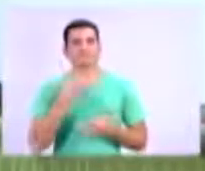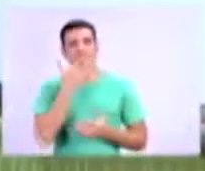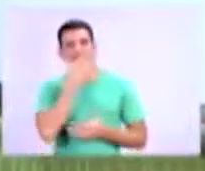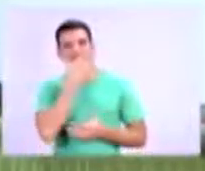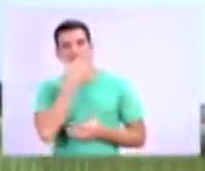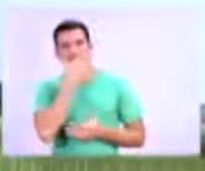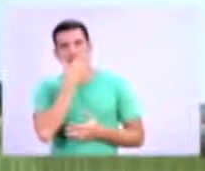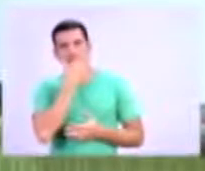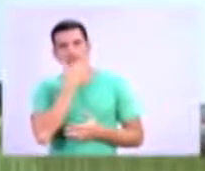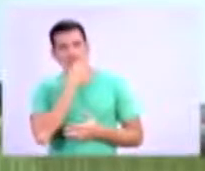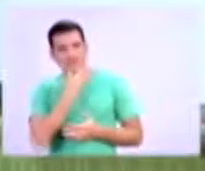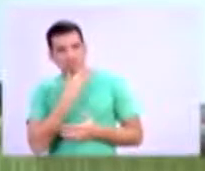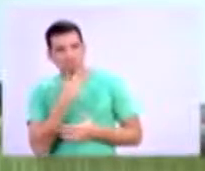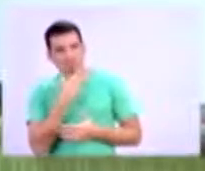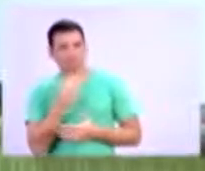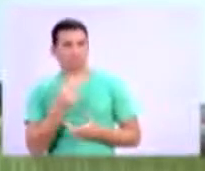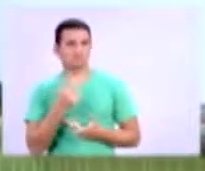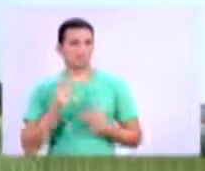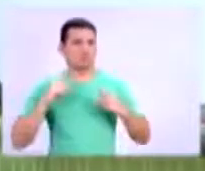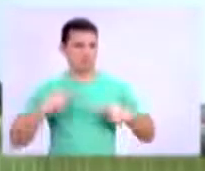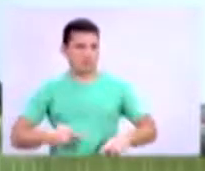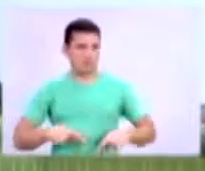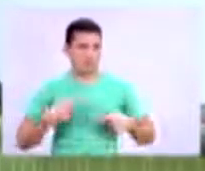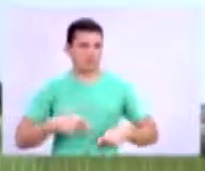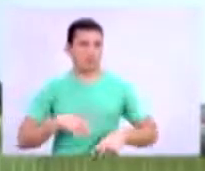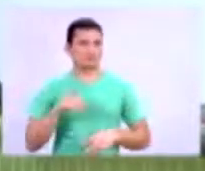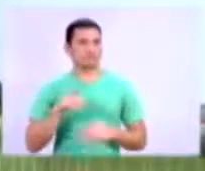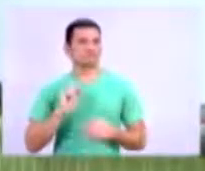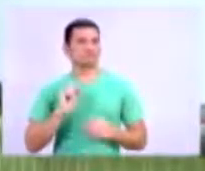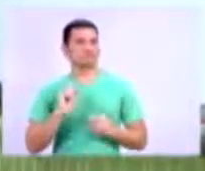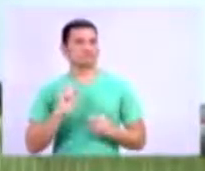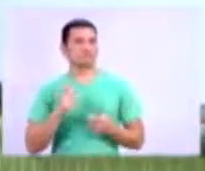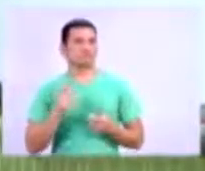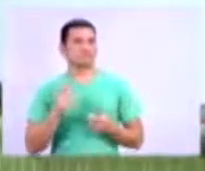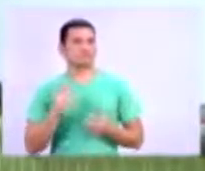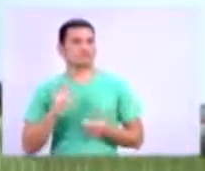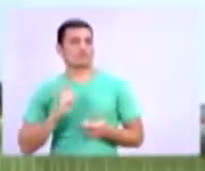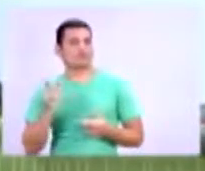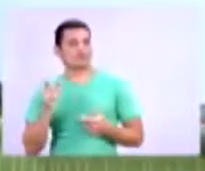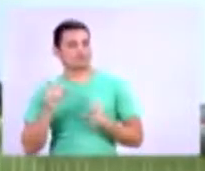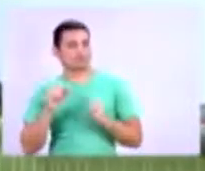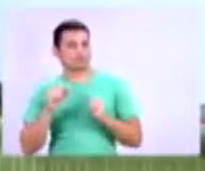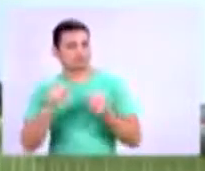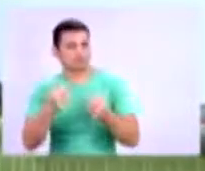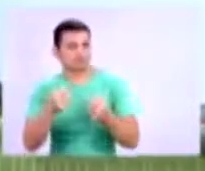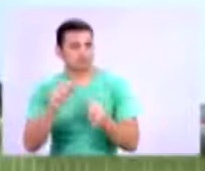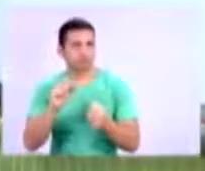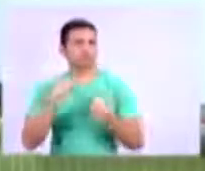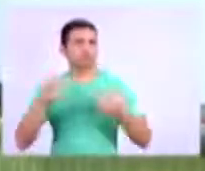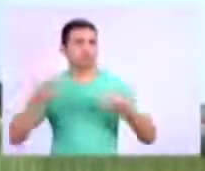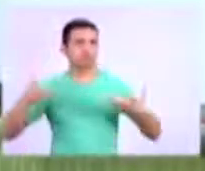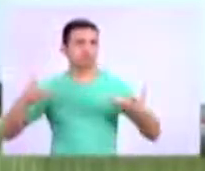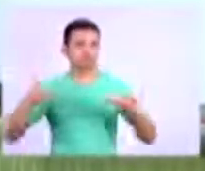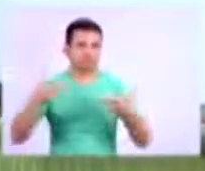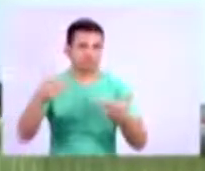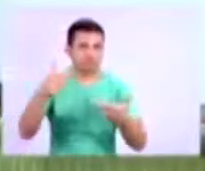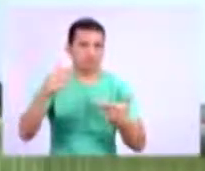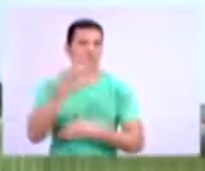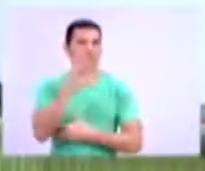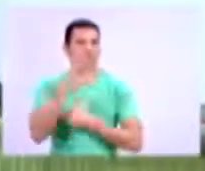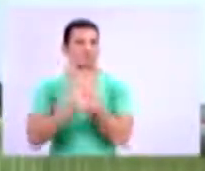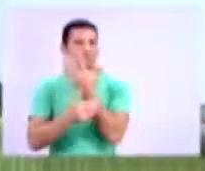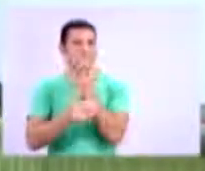coloca todos os seus esforços em dominar a natureza, né, em transformar essa natureza para o